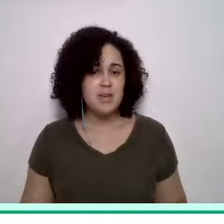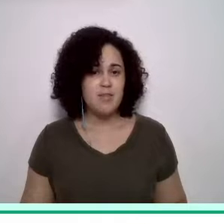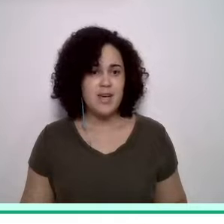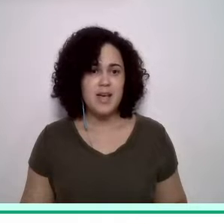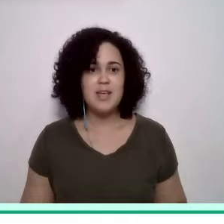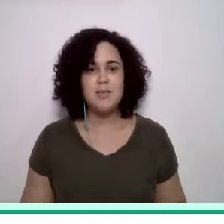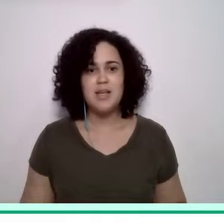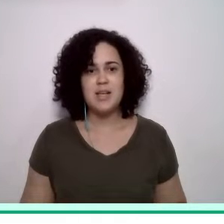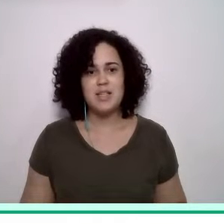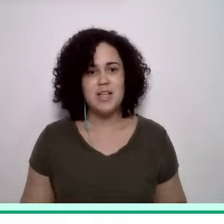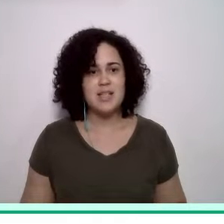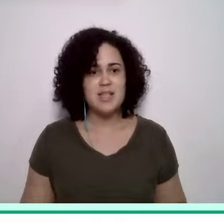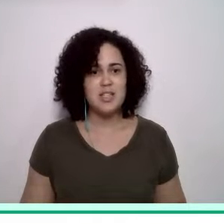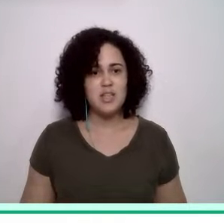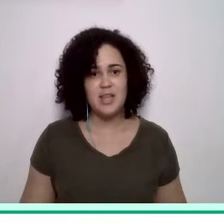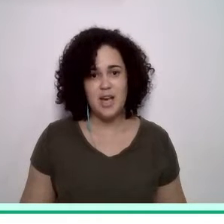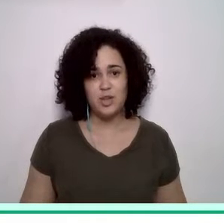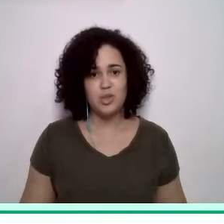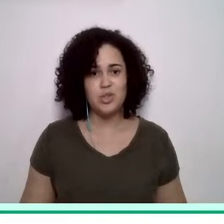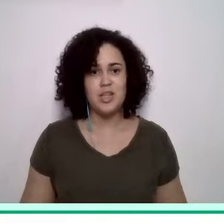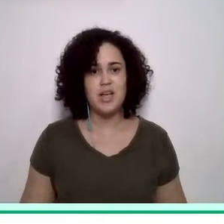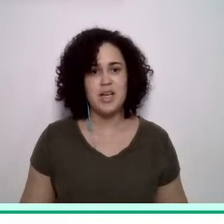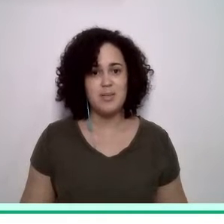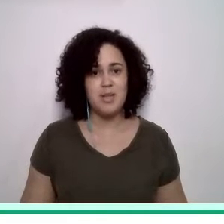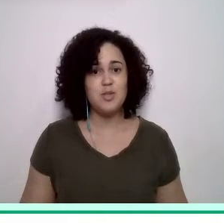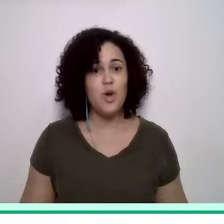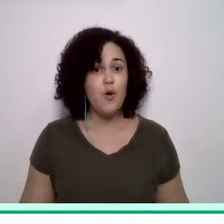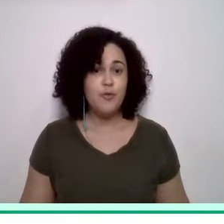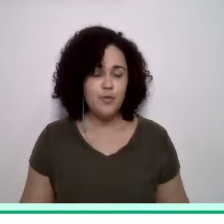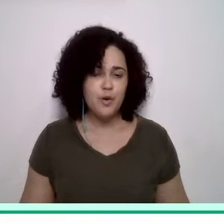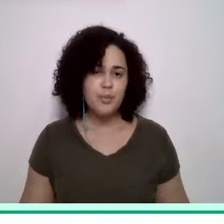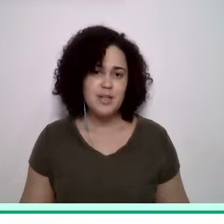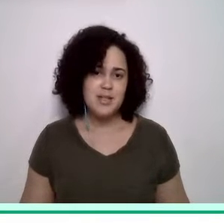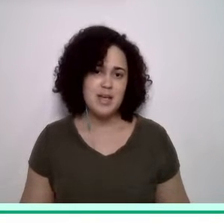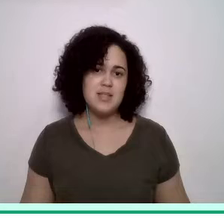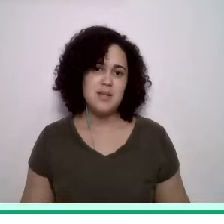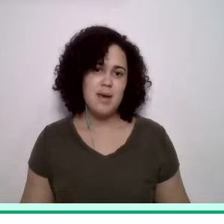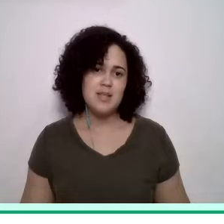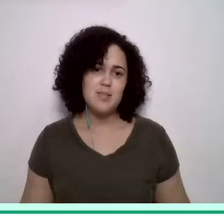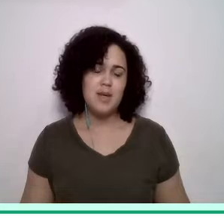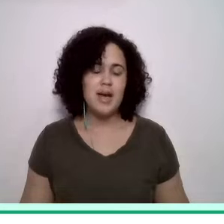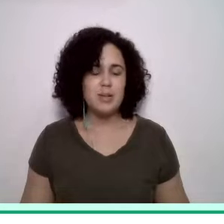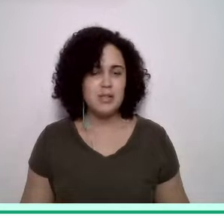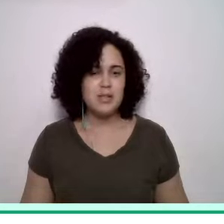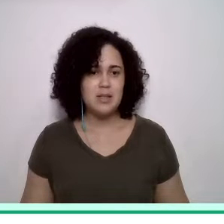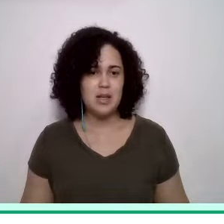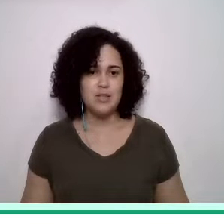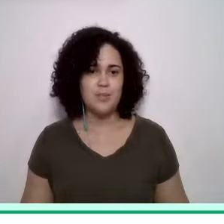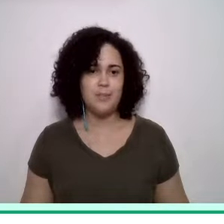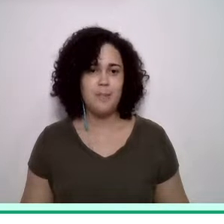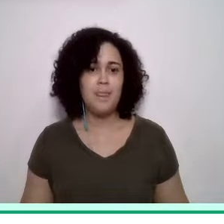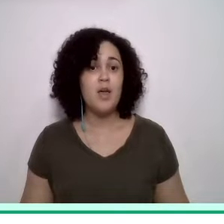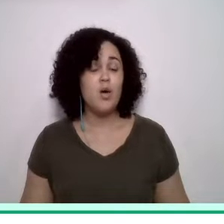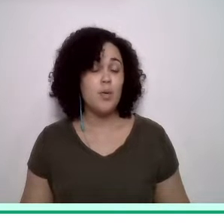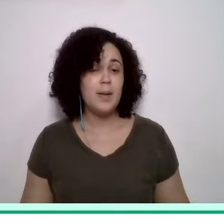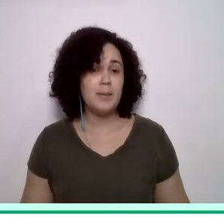pôde-se observar que a química analítica e a ciência e tecnologia em alimentos foram as áreas que mais empregaram essa